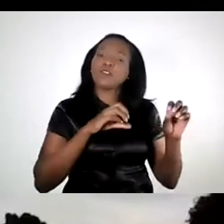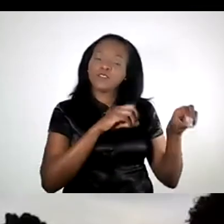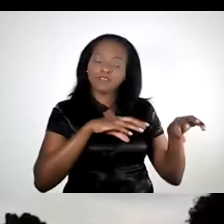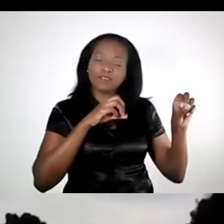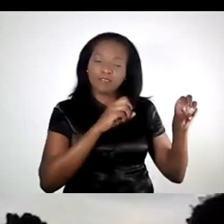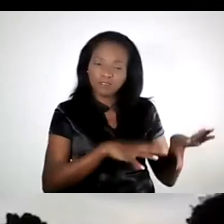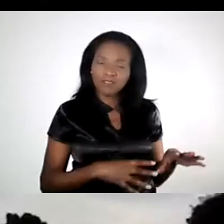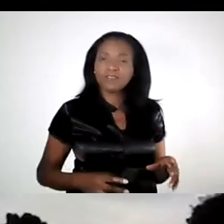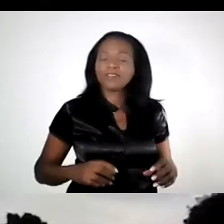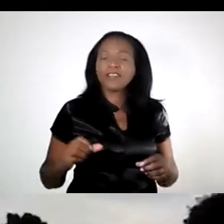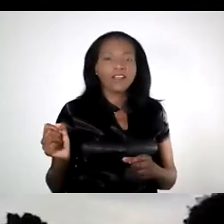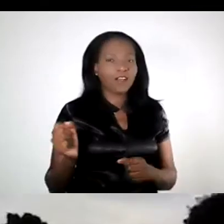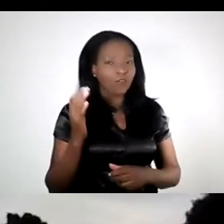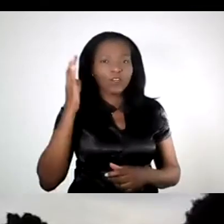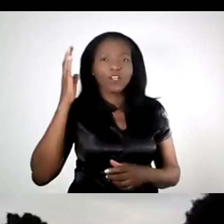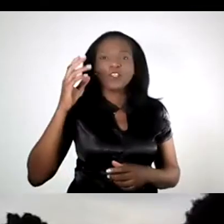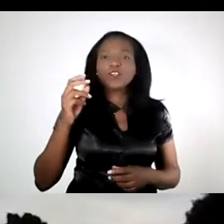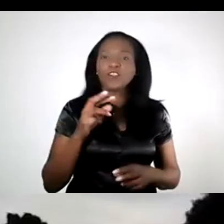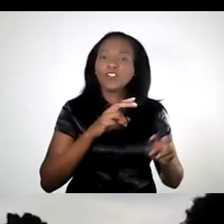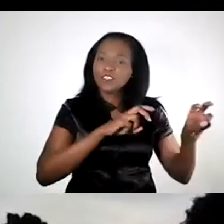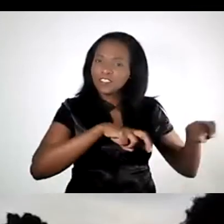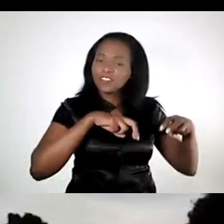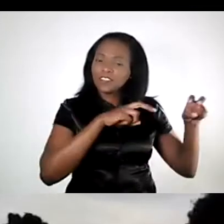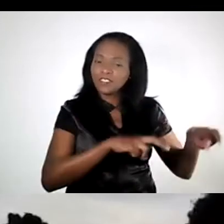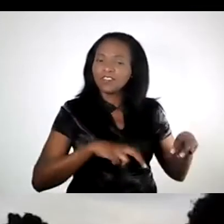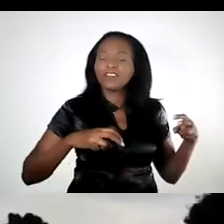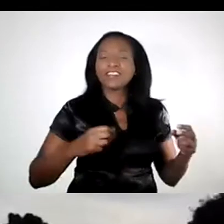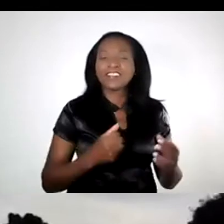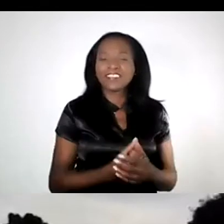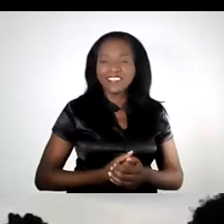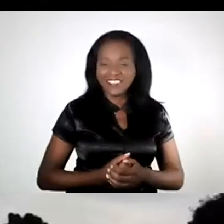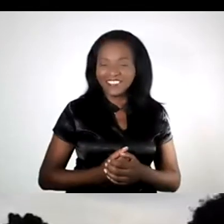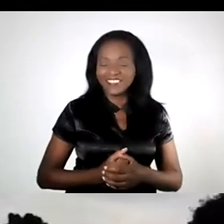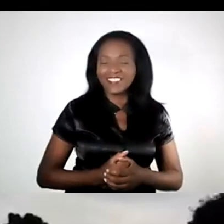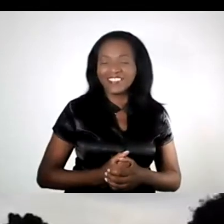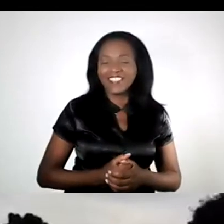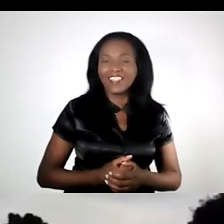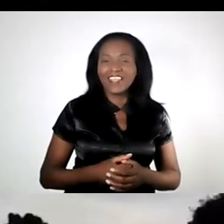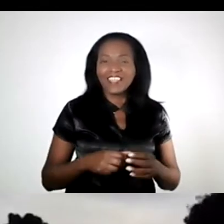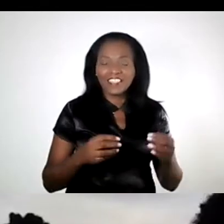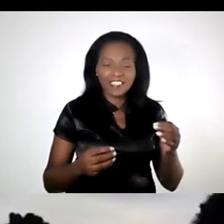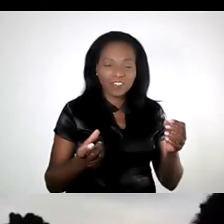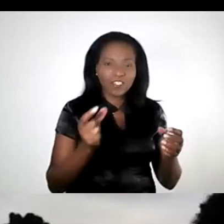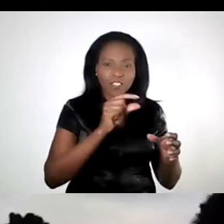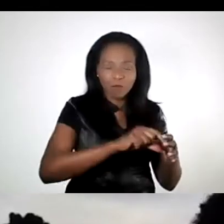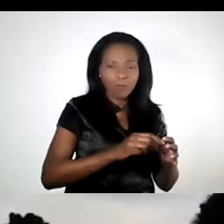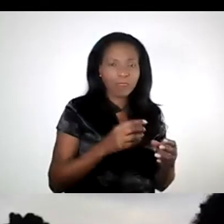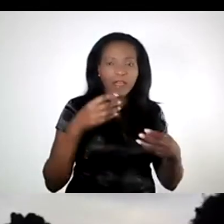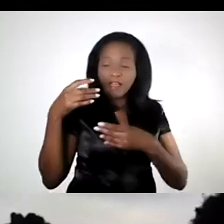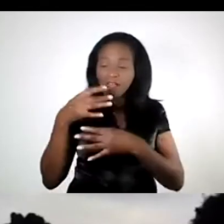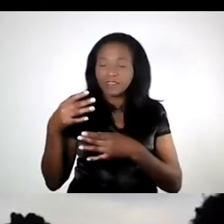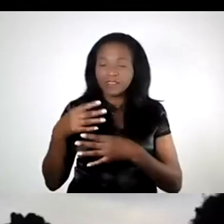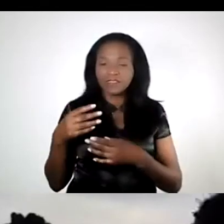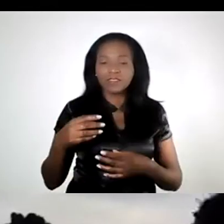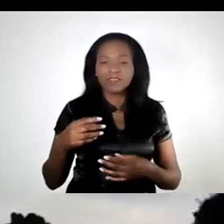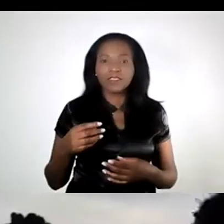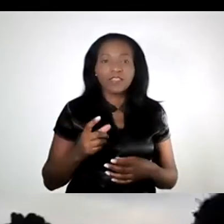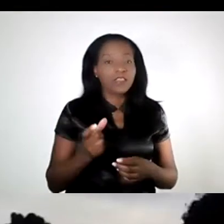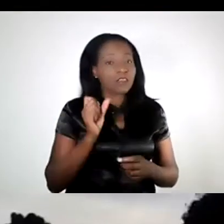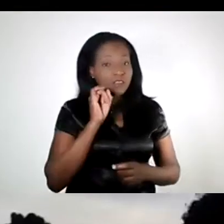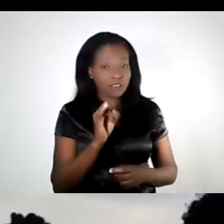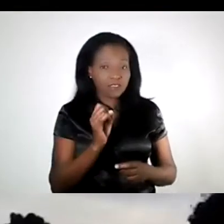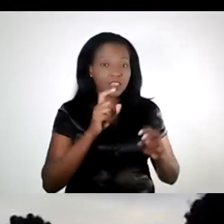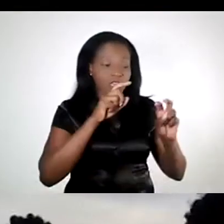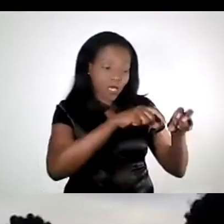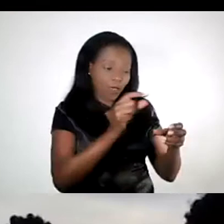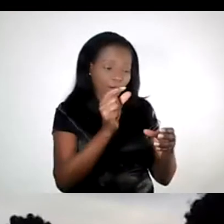desse valor da roça, né? Se o campo não planta, né, a cidade não janta. Então, a gente tem toda